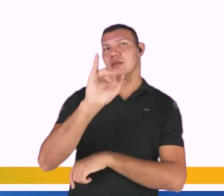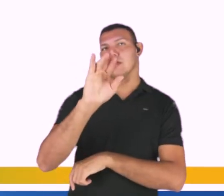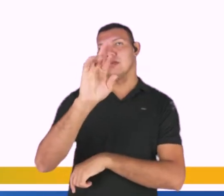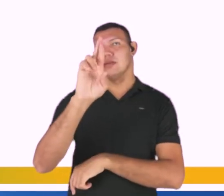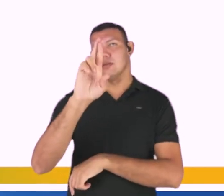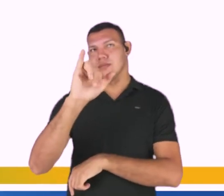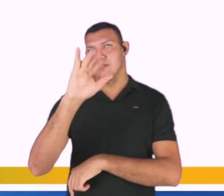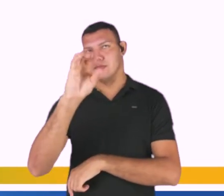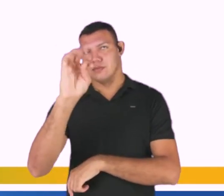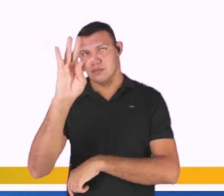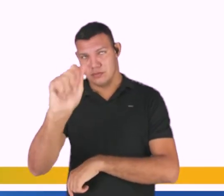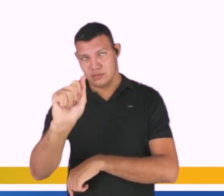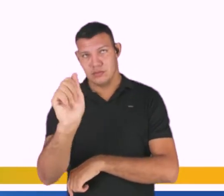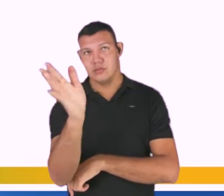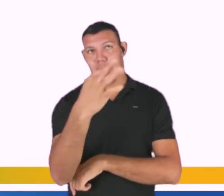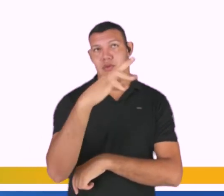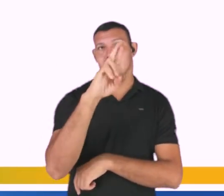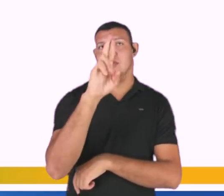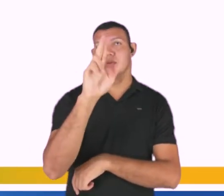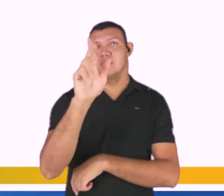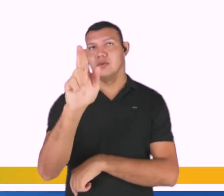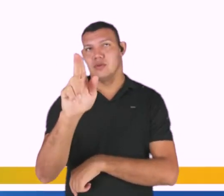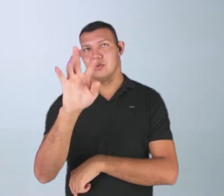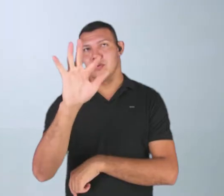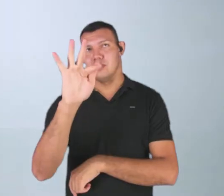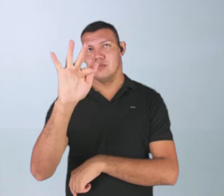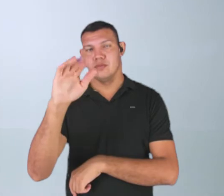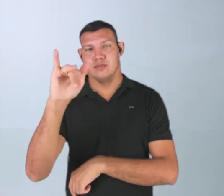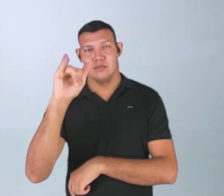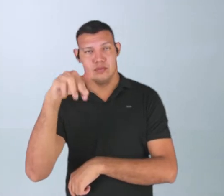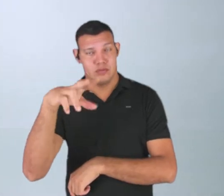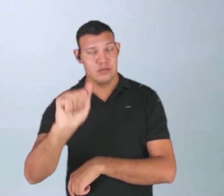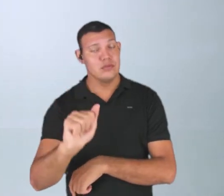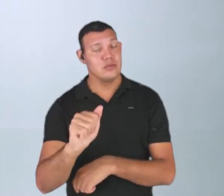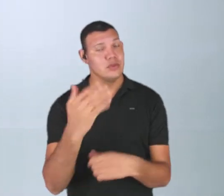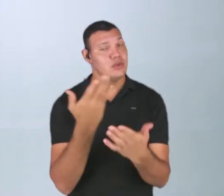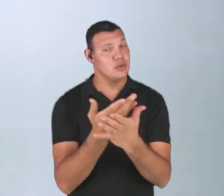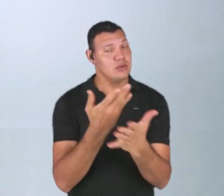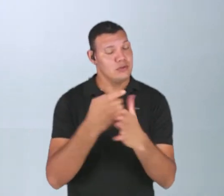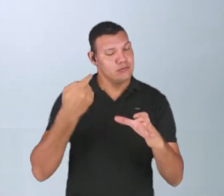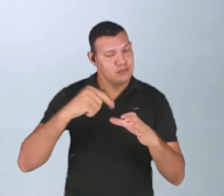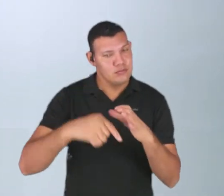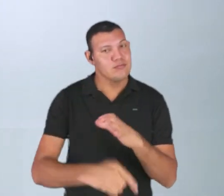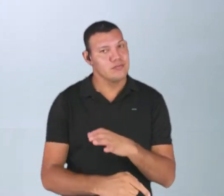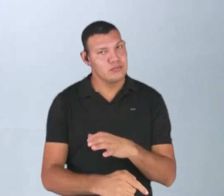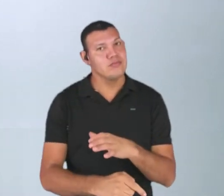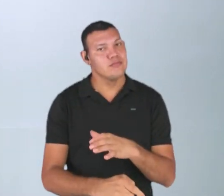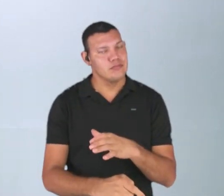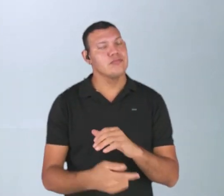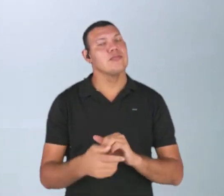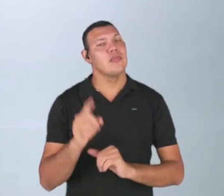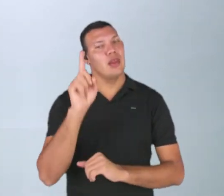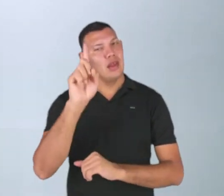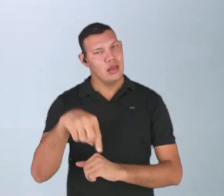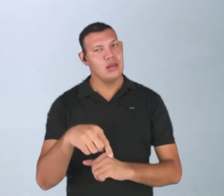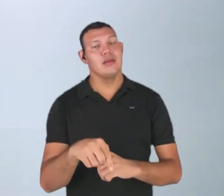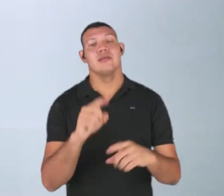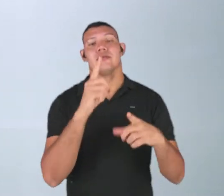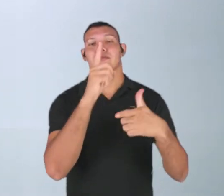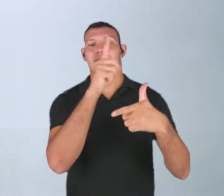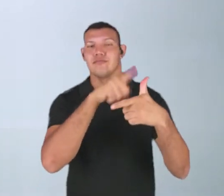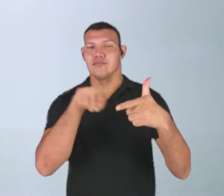aí nós vamos trabalhar um pouquinho sobre esse dispositivo que na verdade é uma divisão de